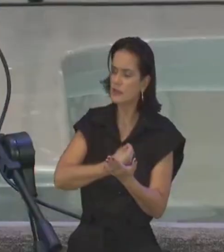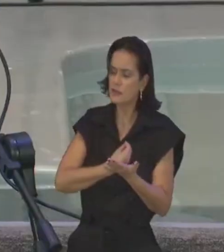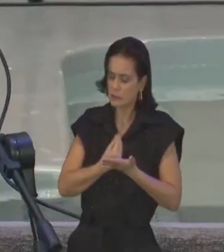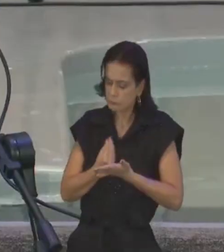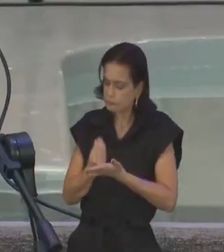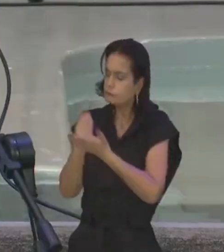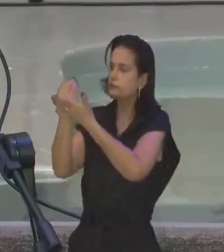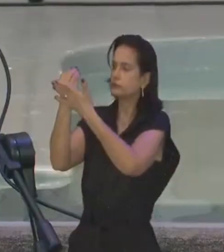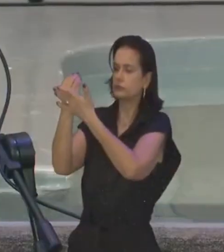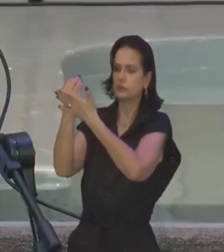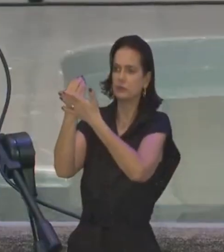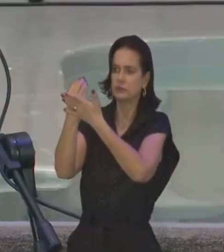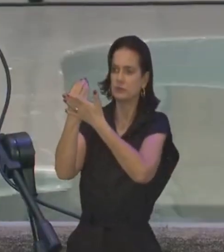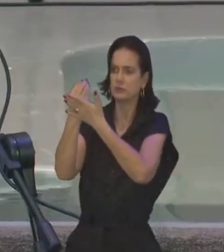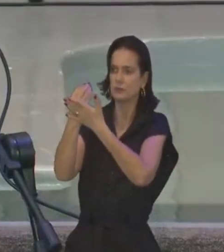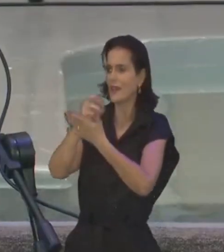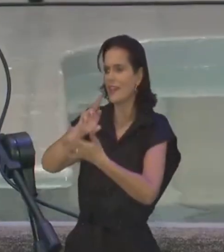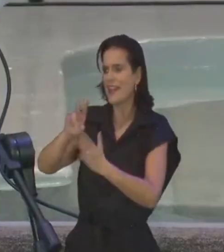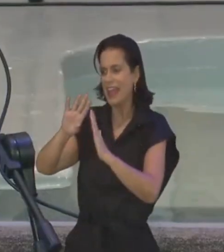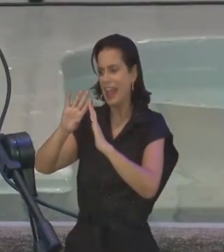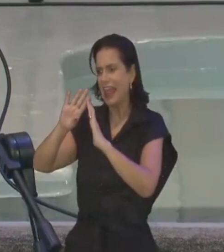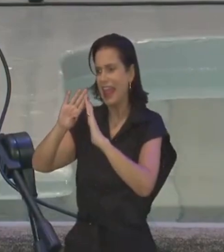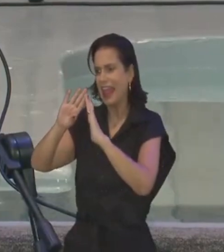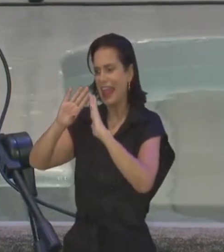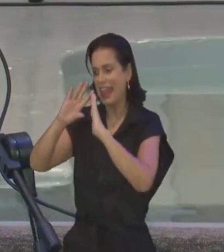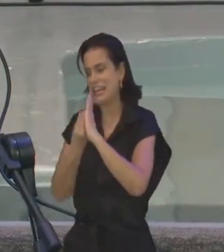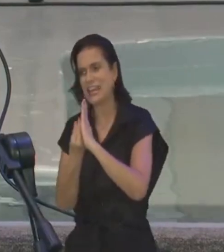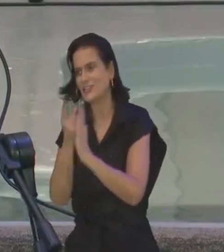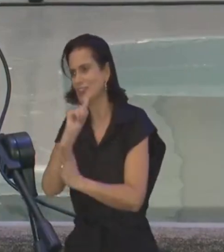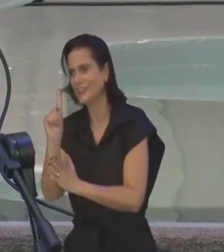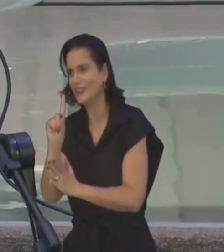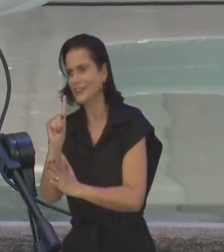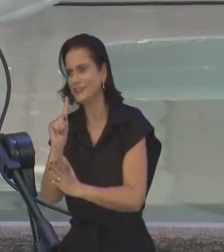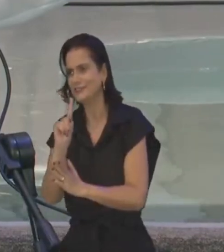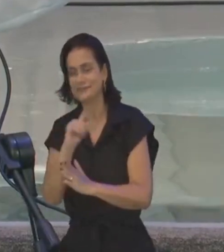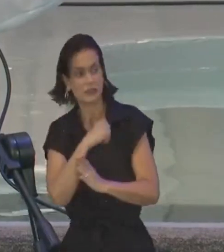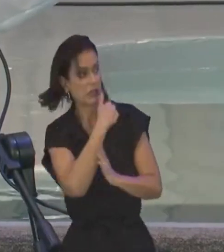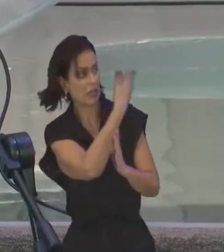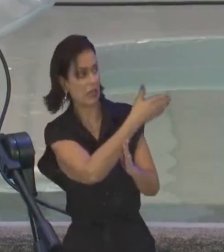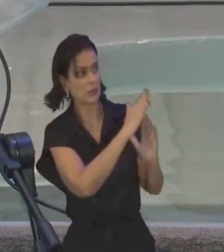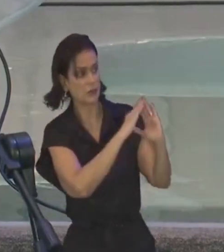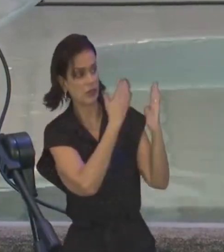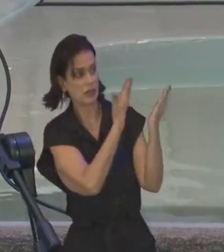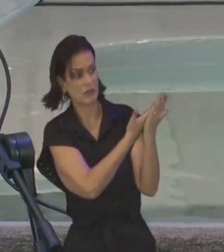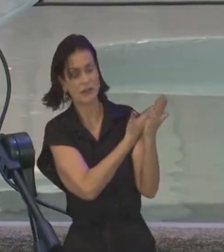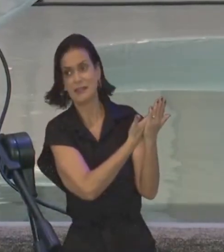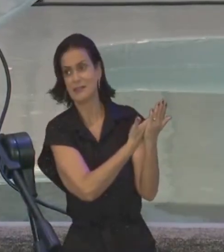a Cristo. Não foi numa igreja, foi numa escola, aqui ao lado, o nosso Colégio Batista.